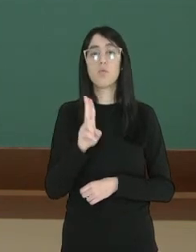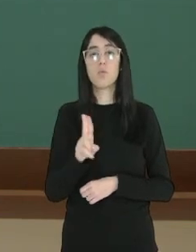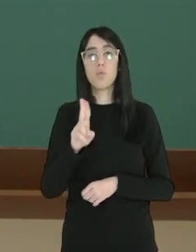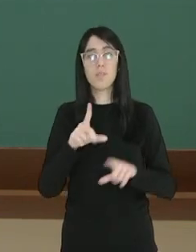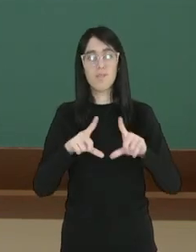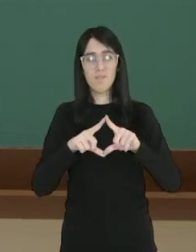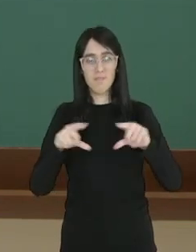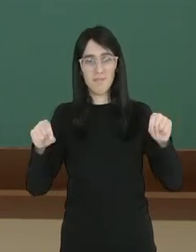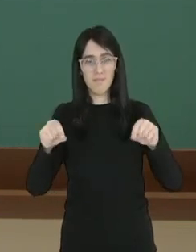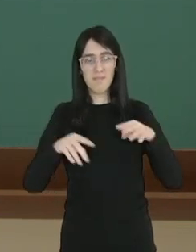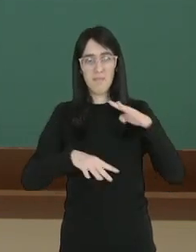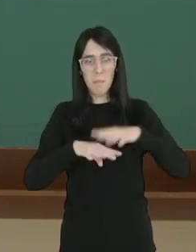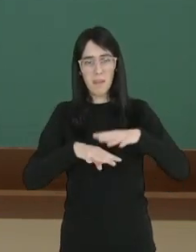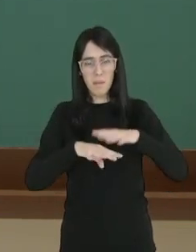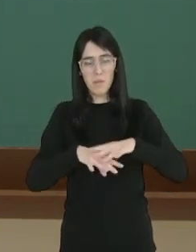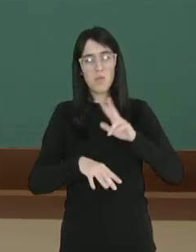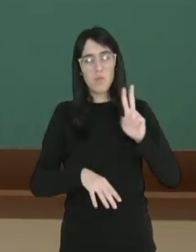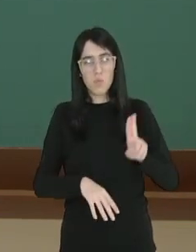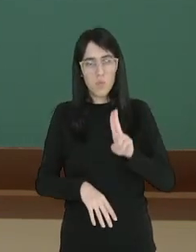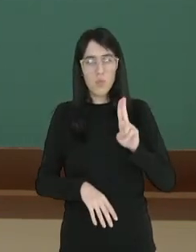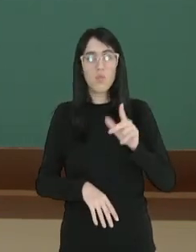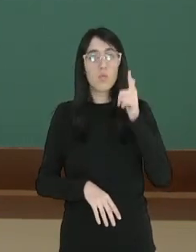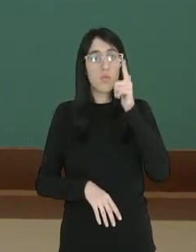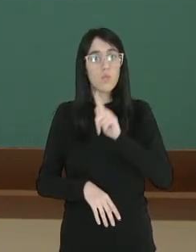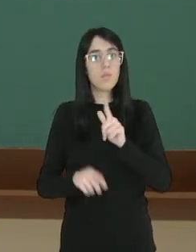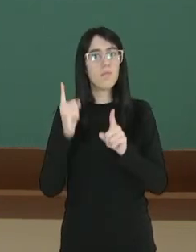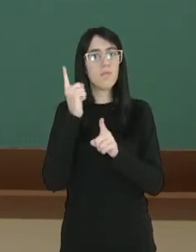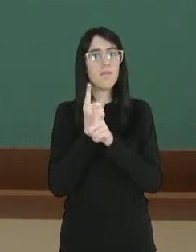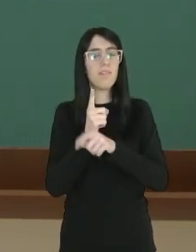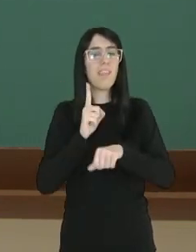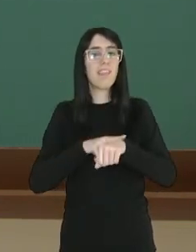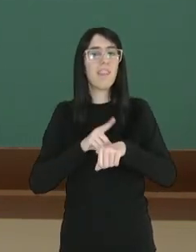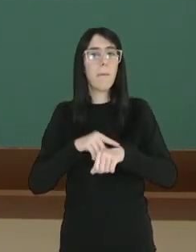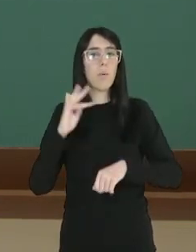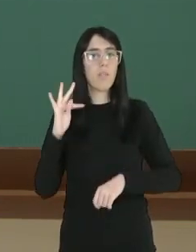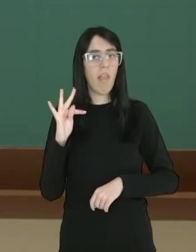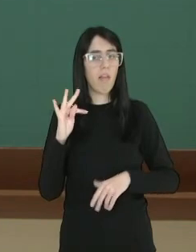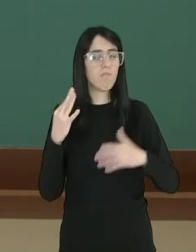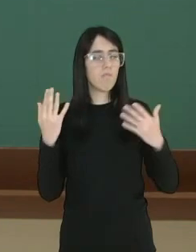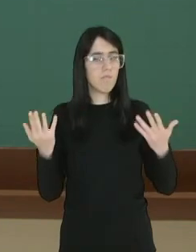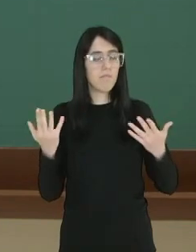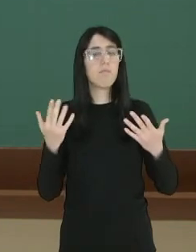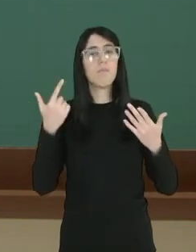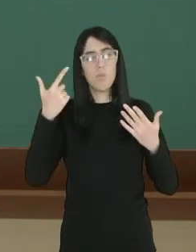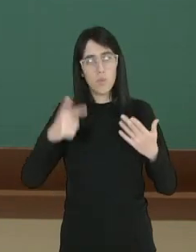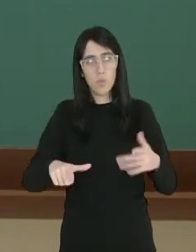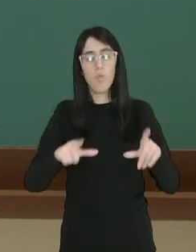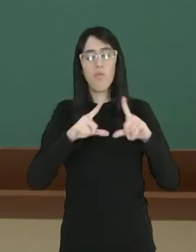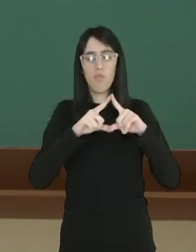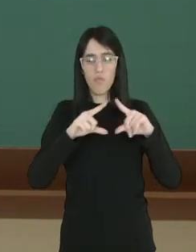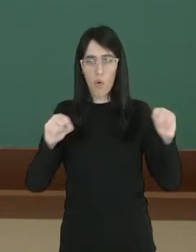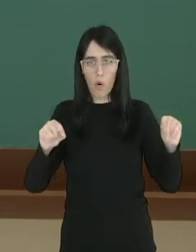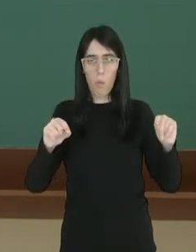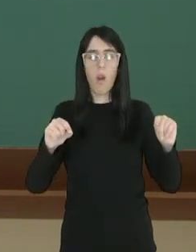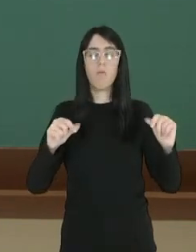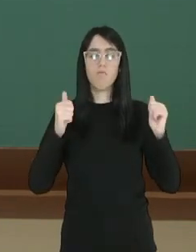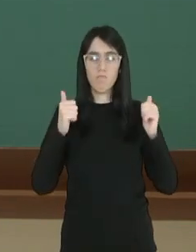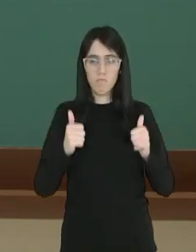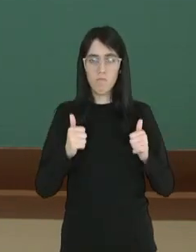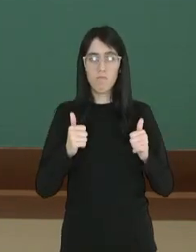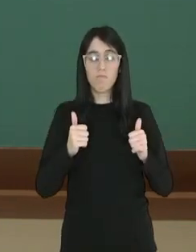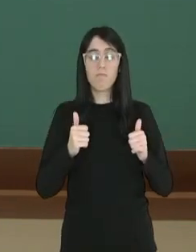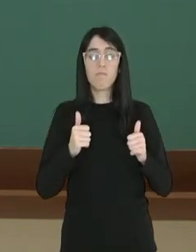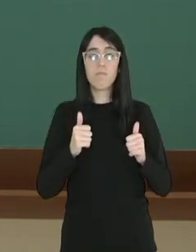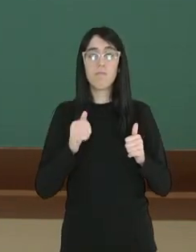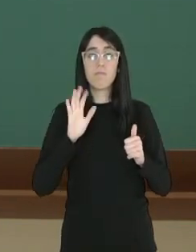corrente elétrica para determinar o tempo t em segundos. Então, repetir a fórmula. No